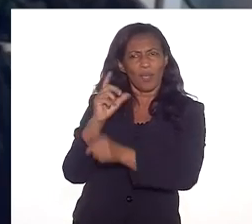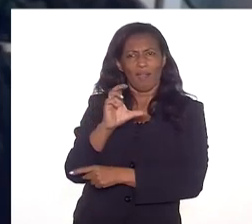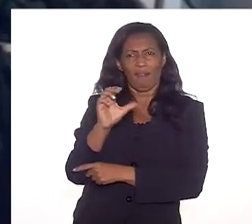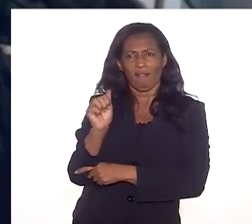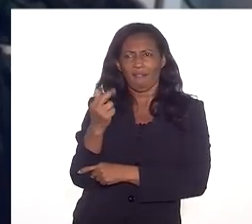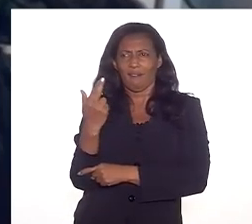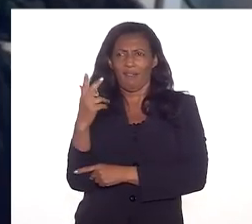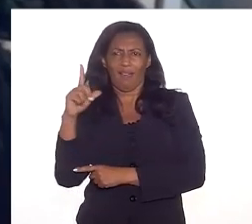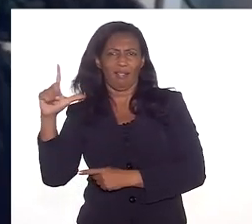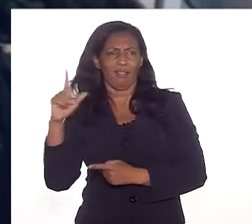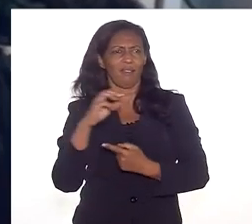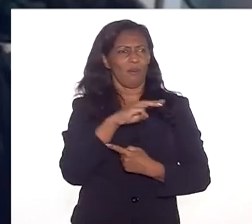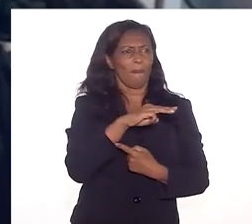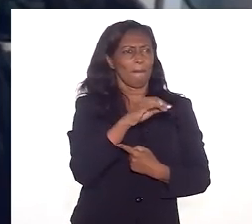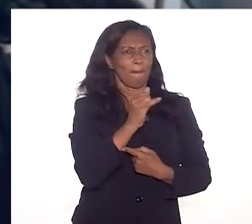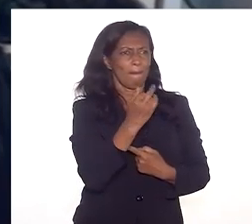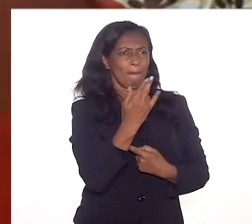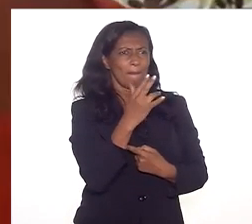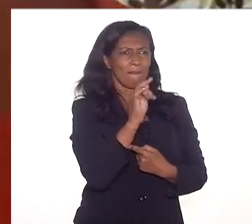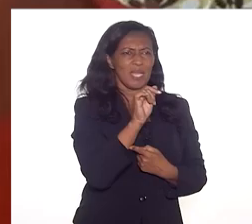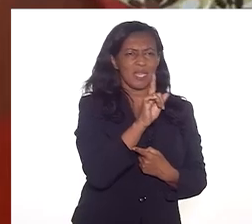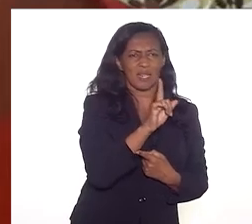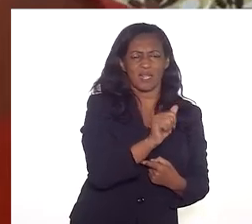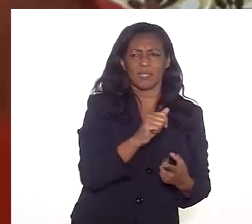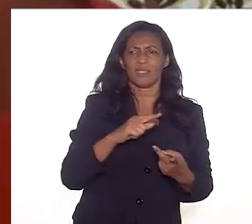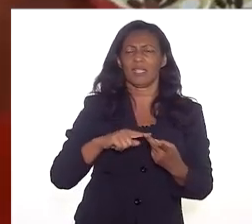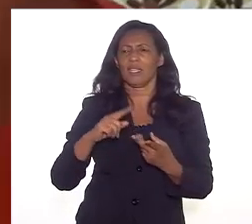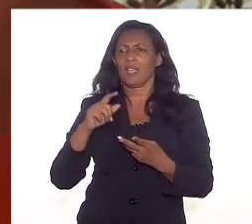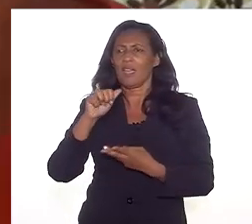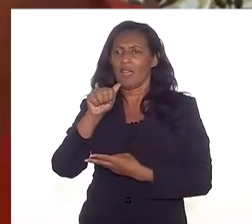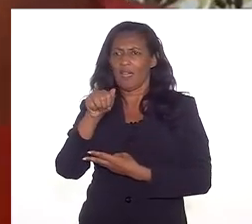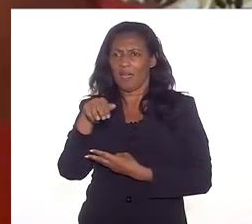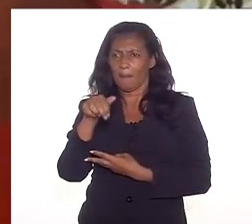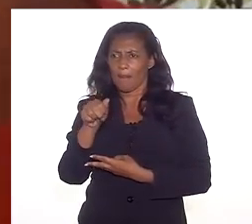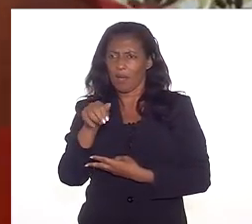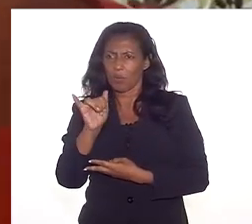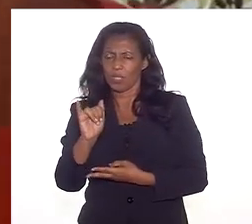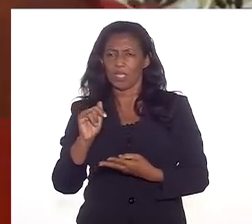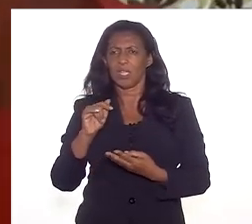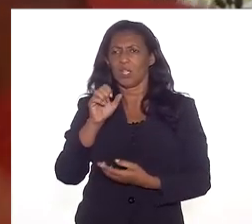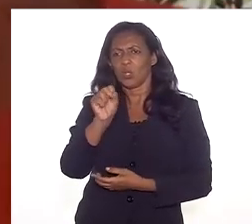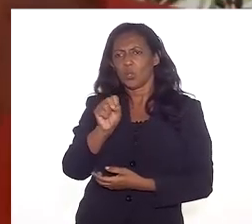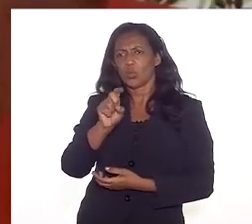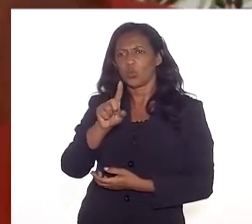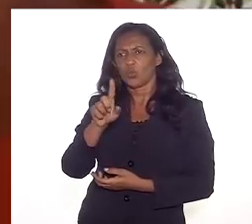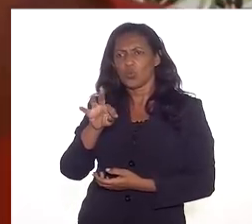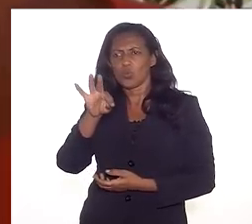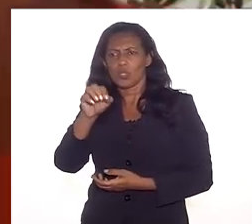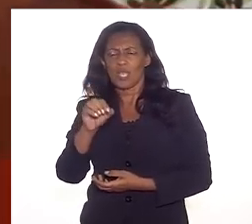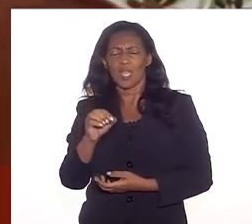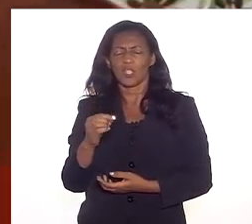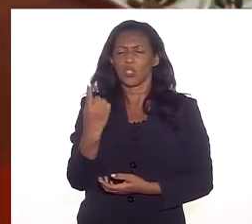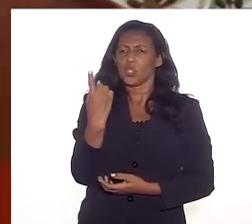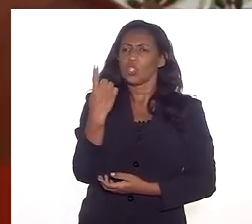Carlão, Miranda, Iedo, Amauri, Suzete e o Tião.